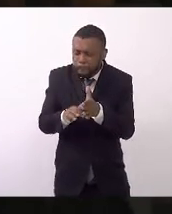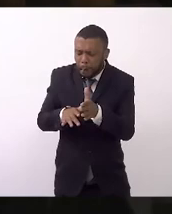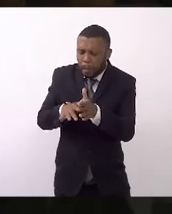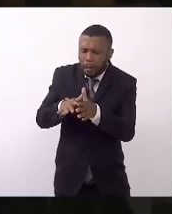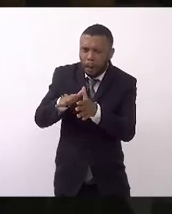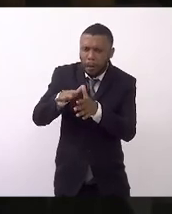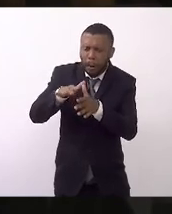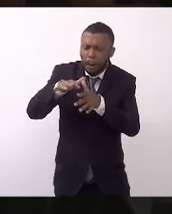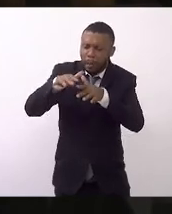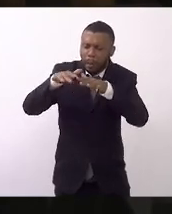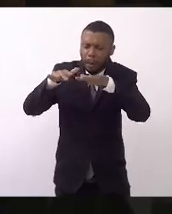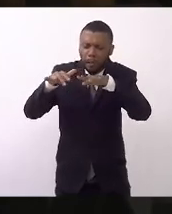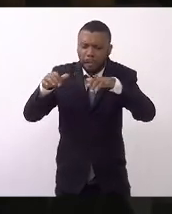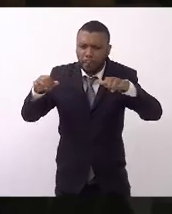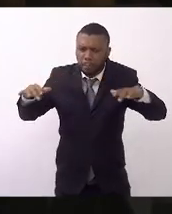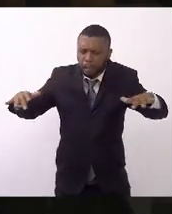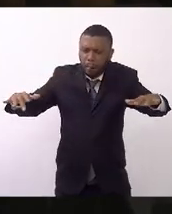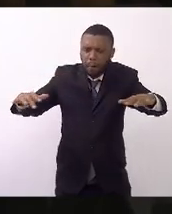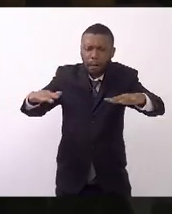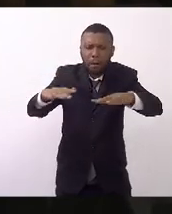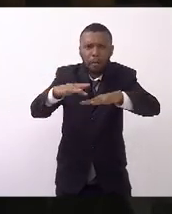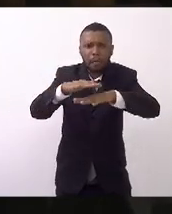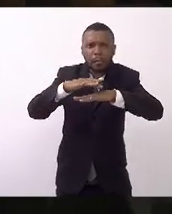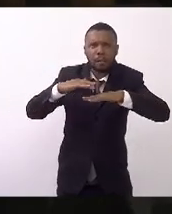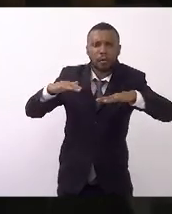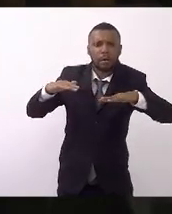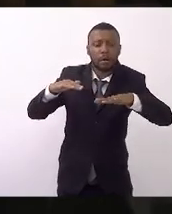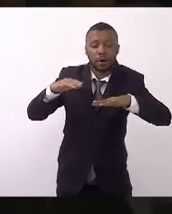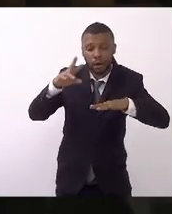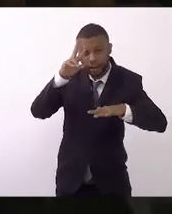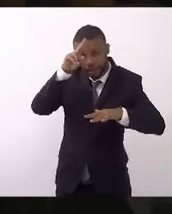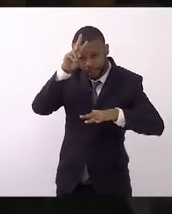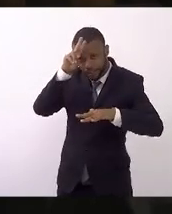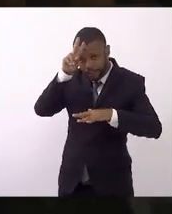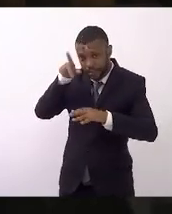Lá em Mesquita, dois rios